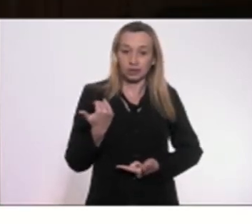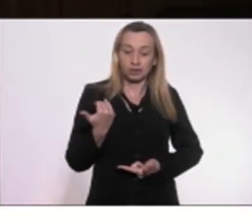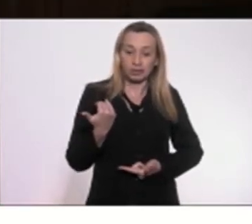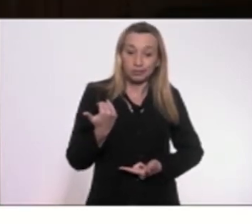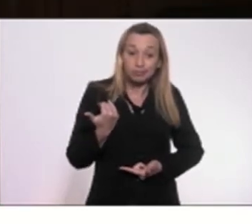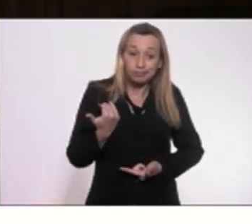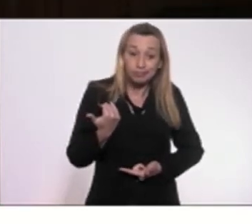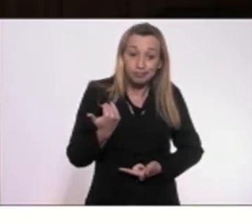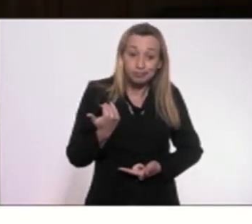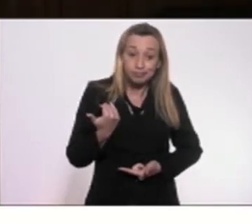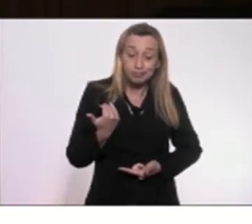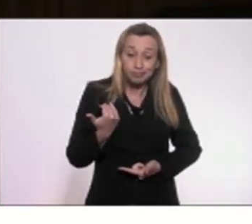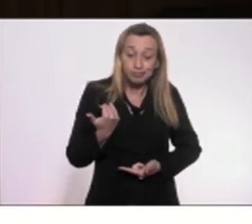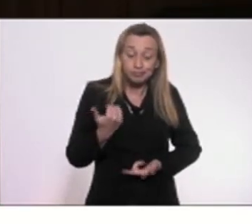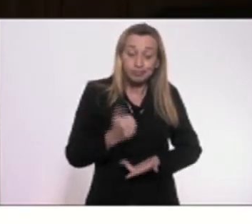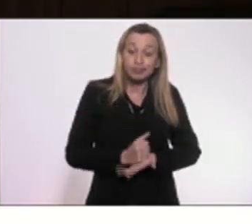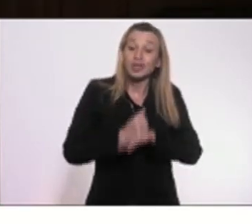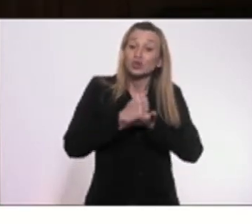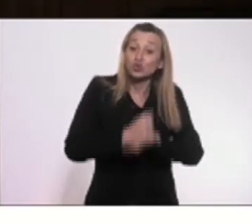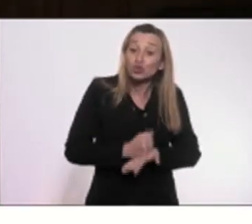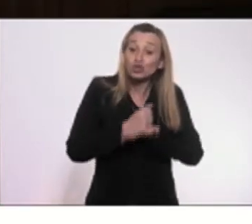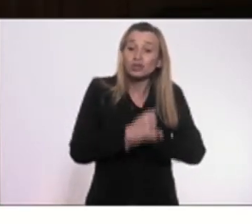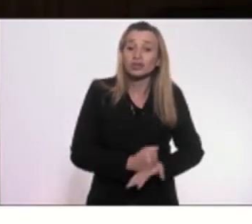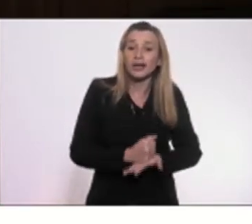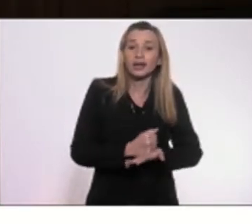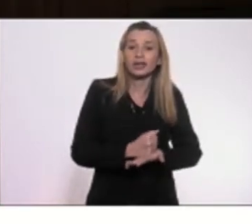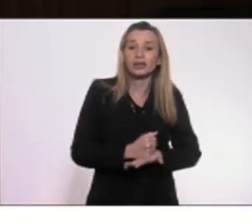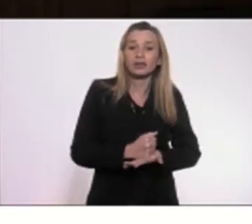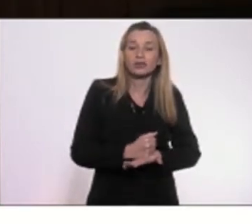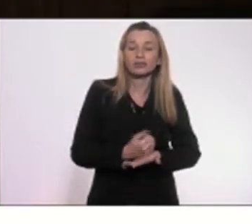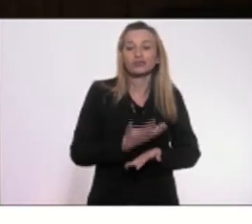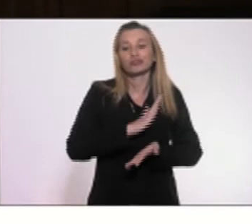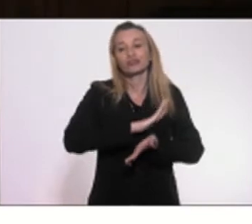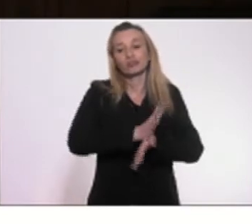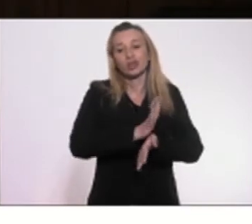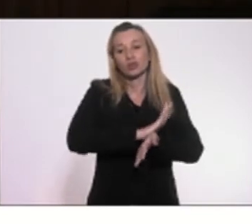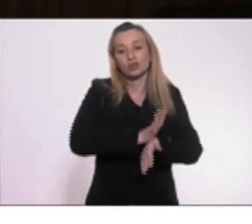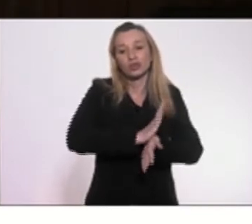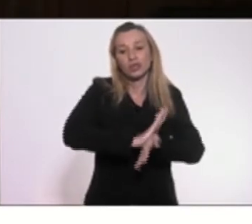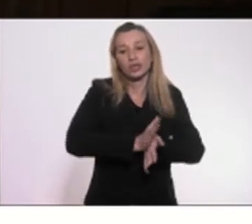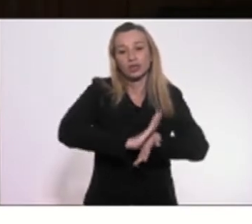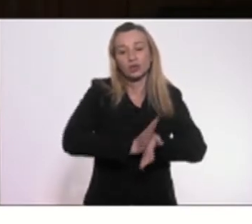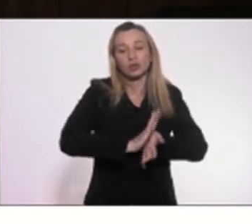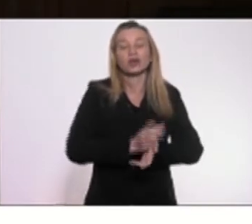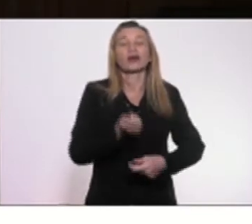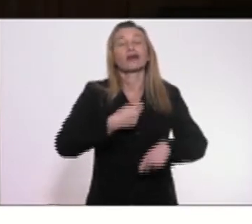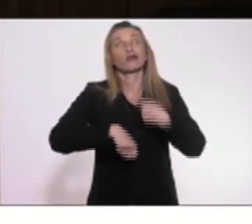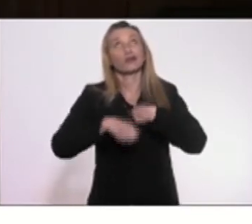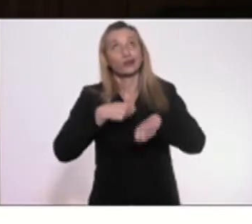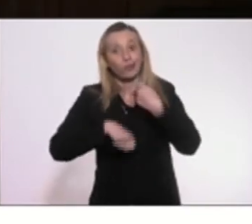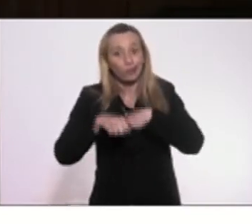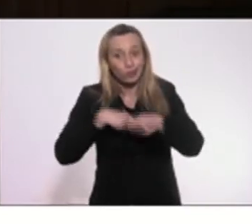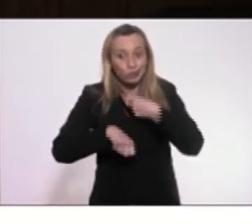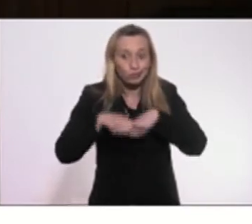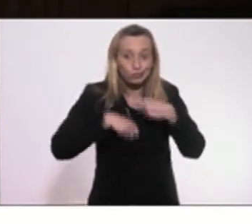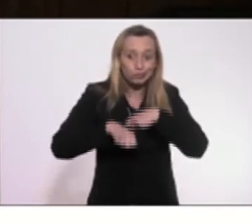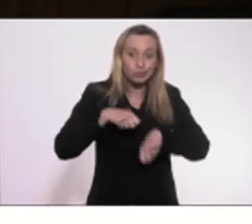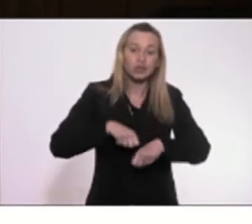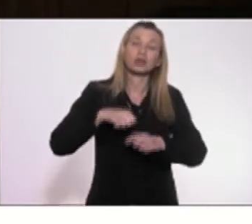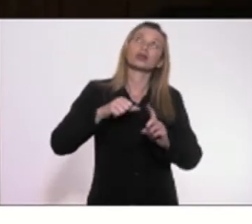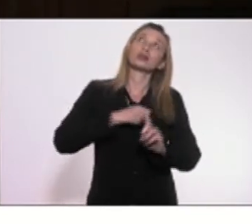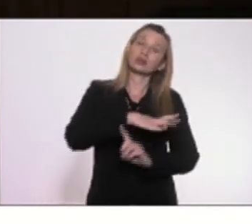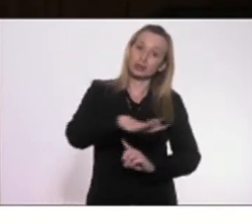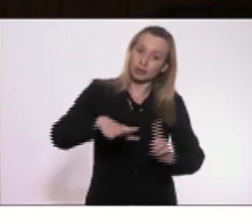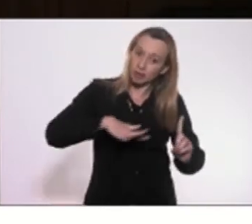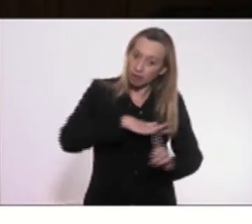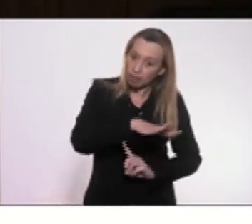vilipendiadas, para sustentar esse preconceito econômico e